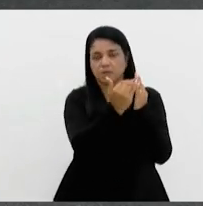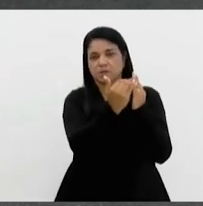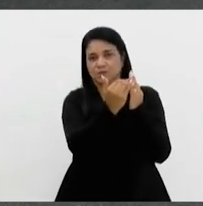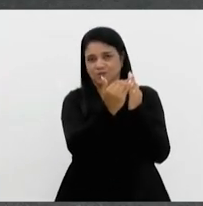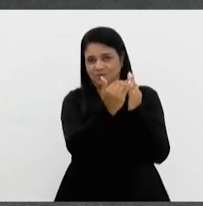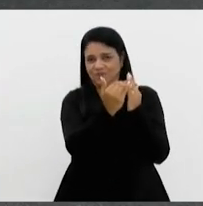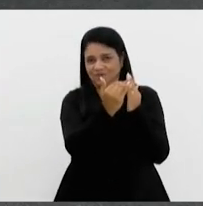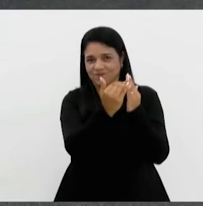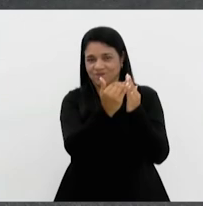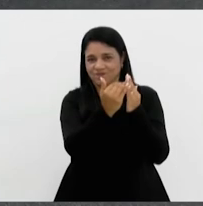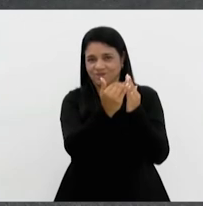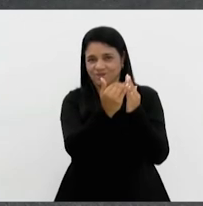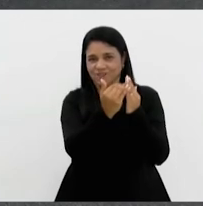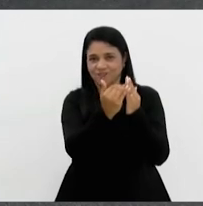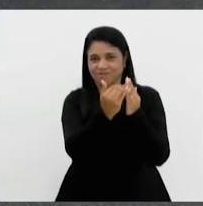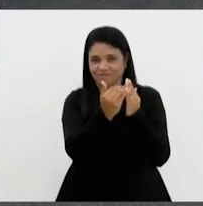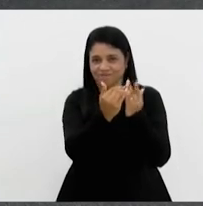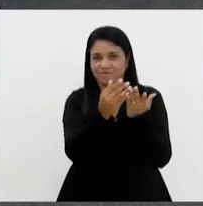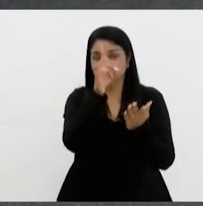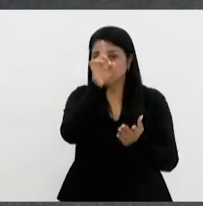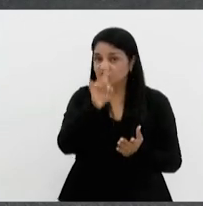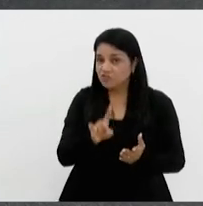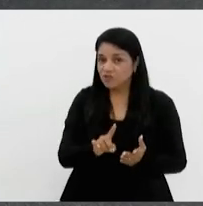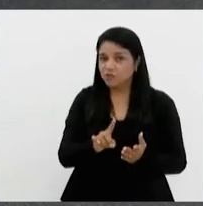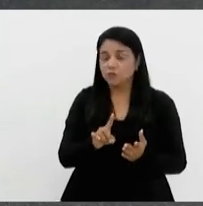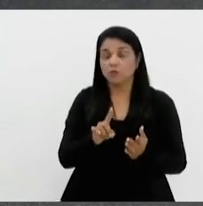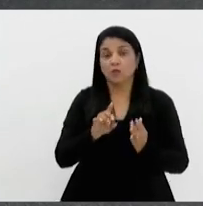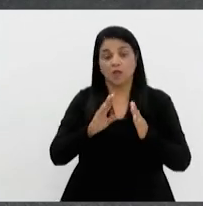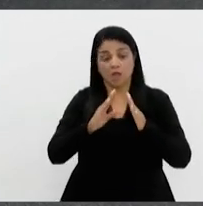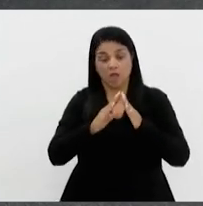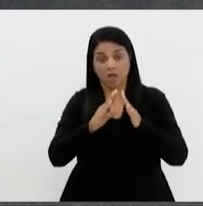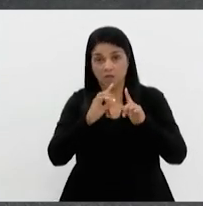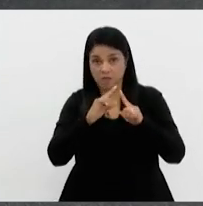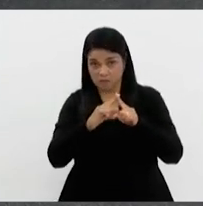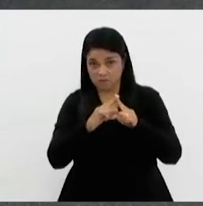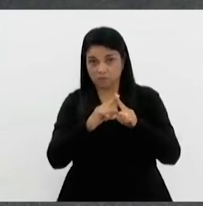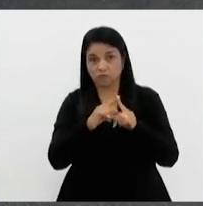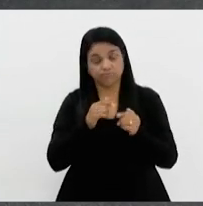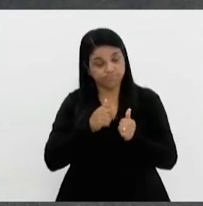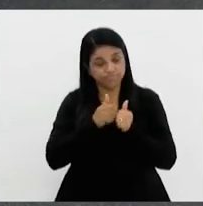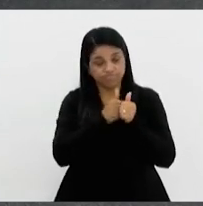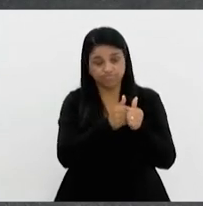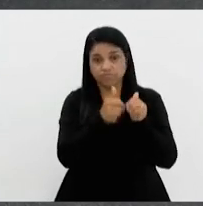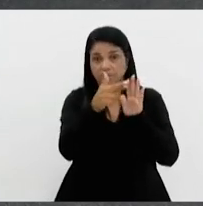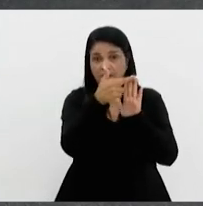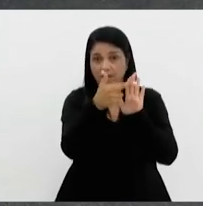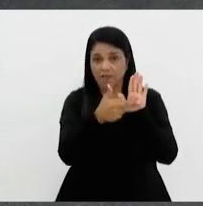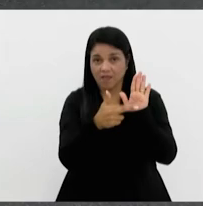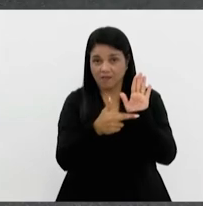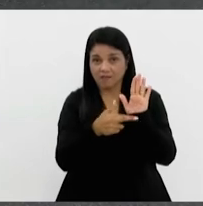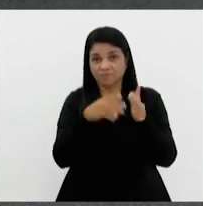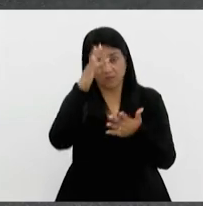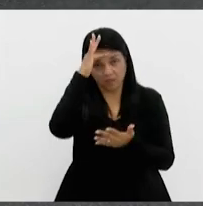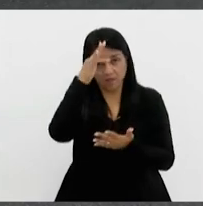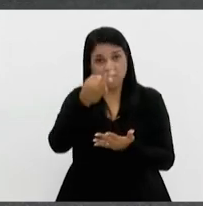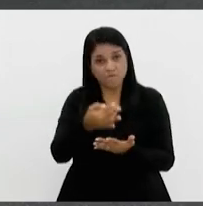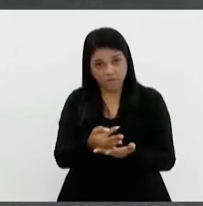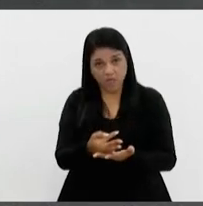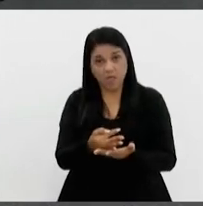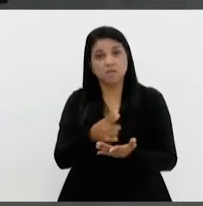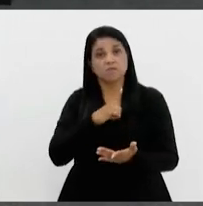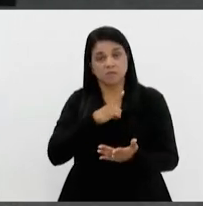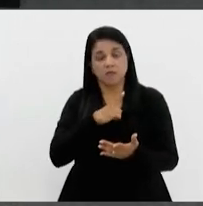da Igreja. Nenhuma igreja se sustenta, além da fé, sem uma doutrina